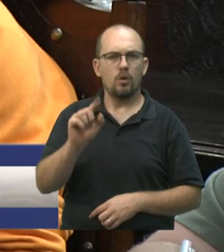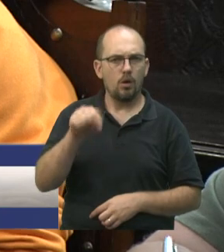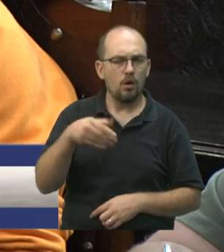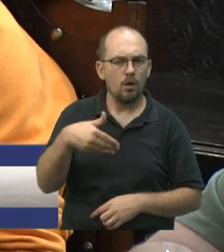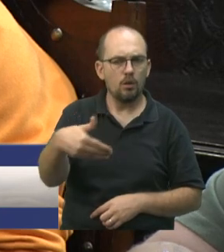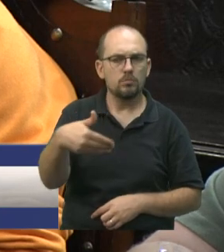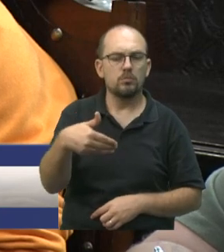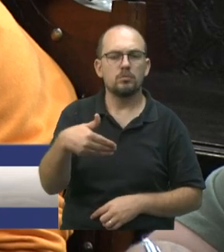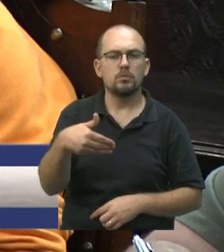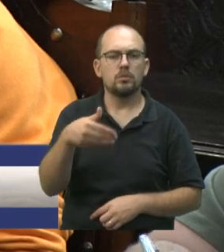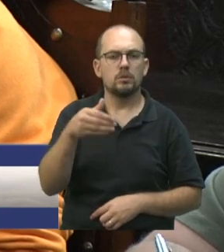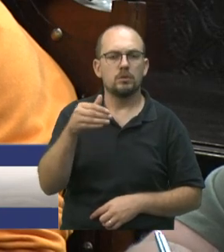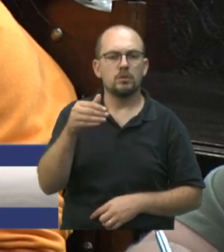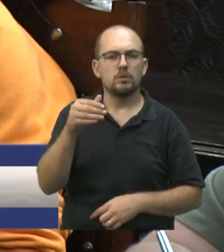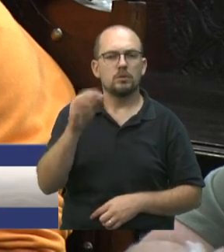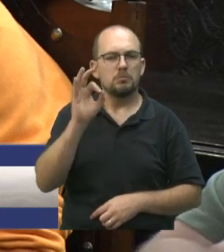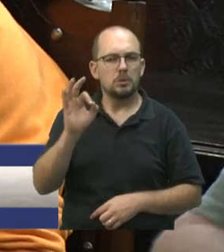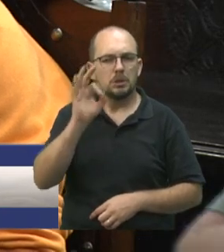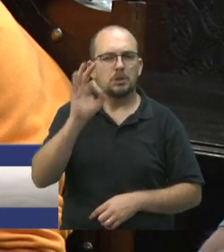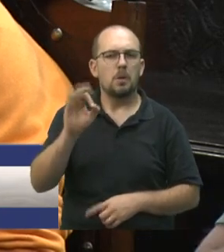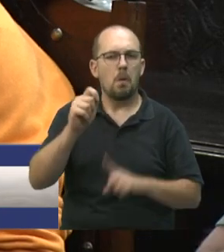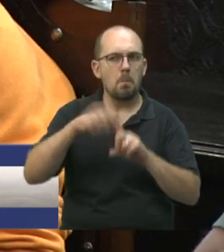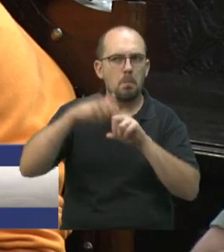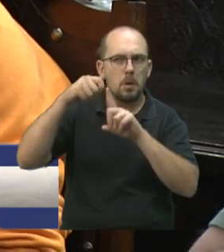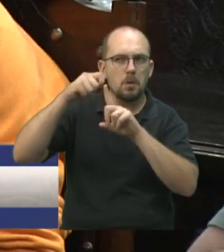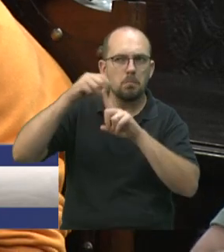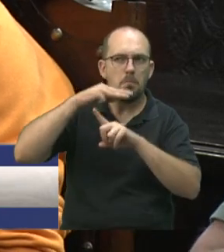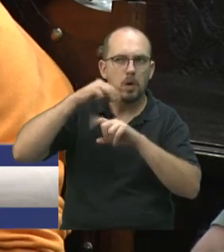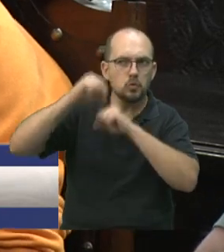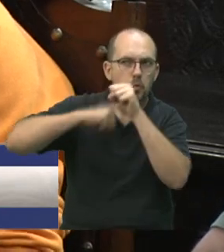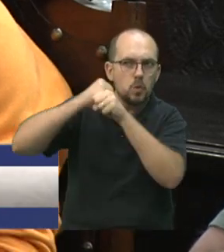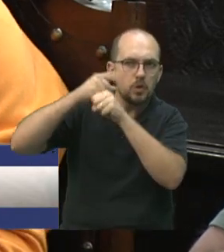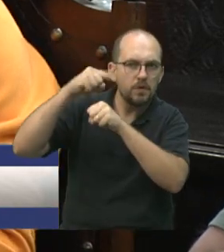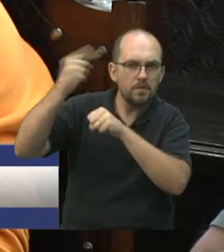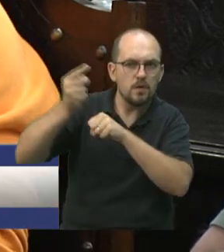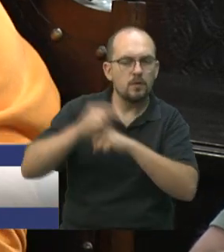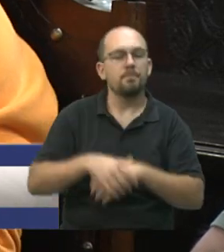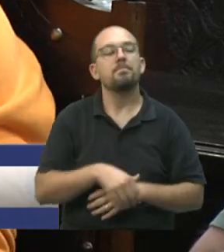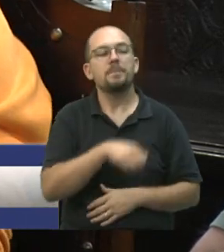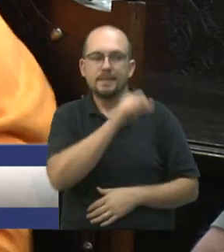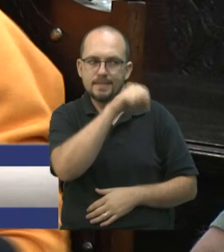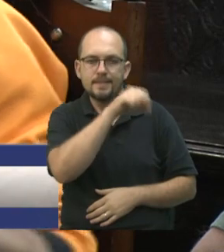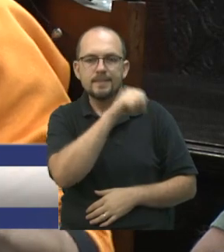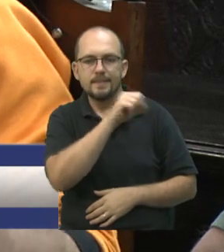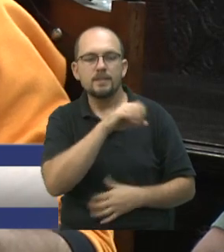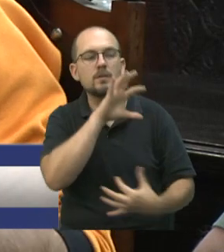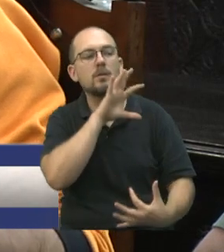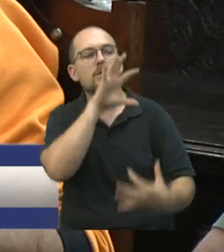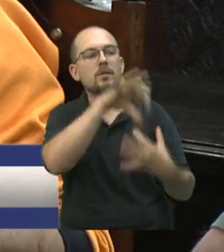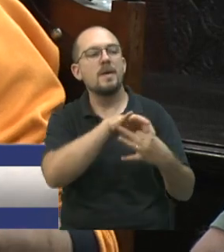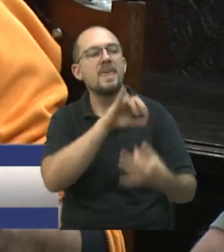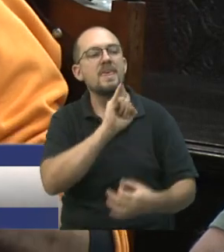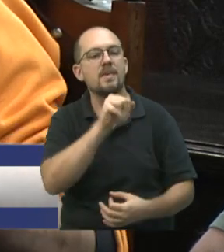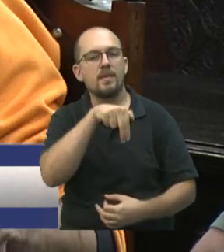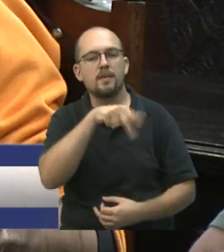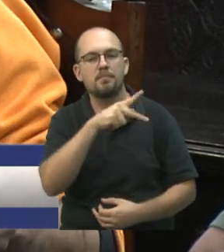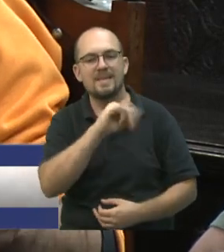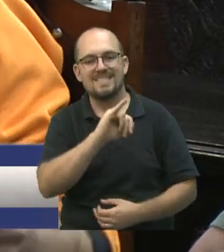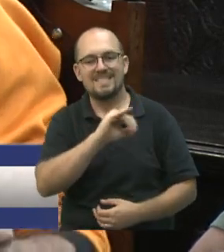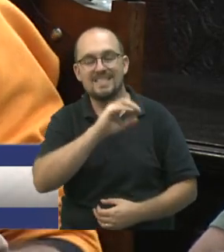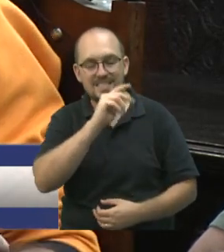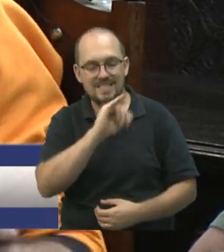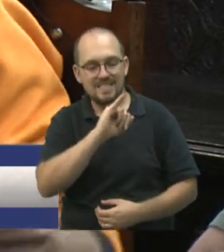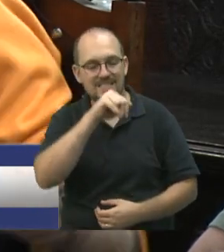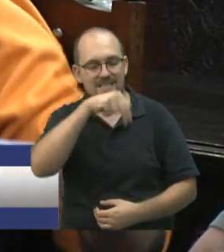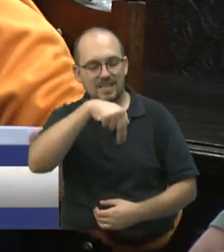de percentual de dissídio em março do ano que vem? Isso, calculado em cima do INPC. Perfeito. Então, esse é o índice simulado,